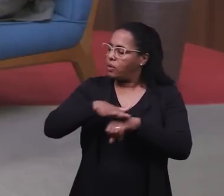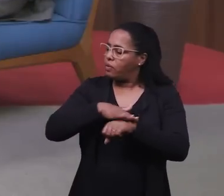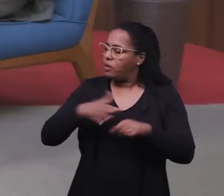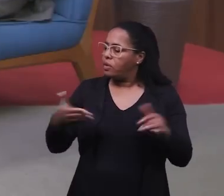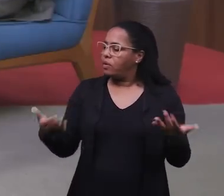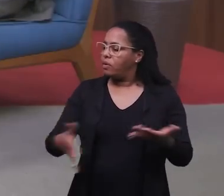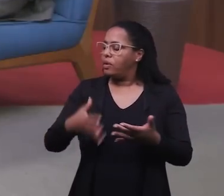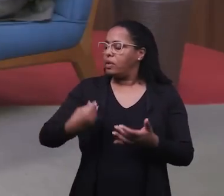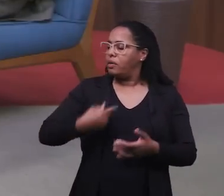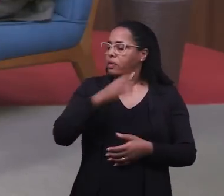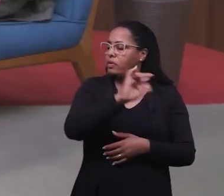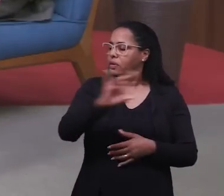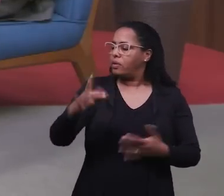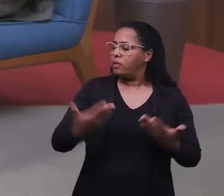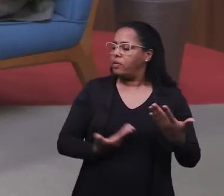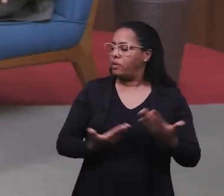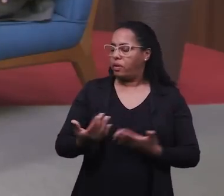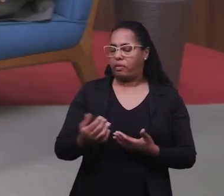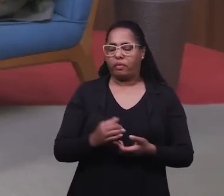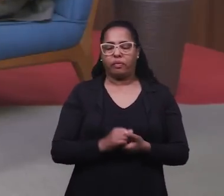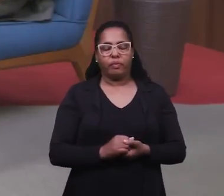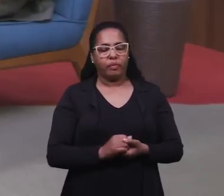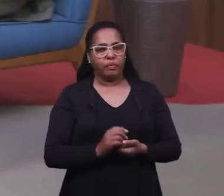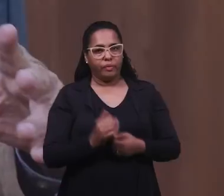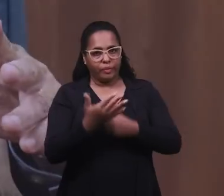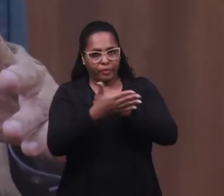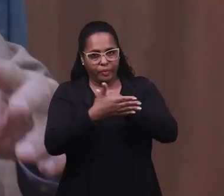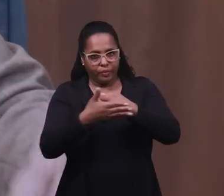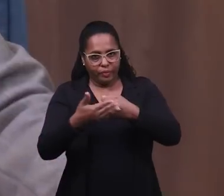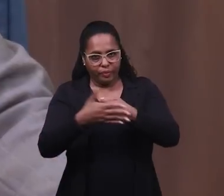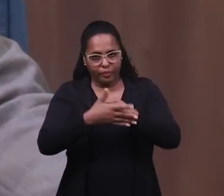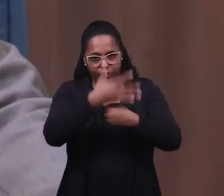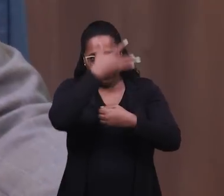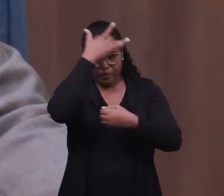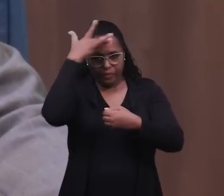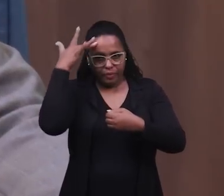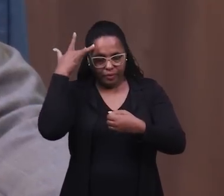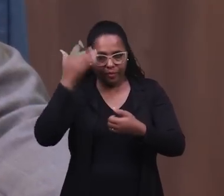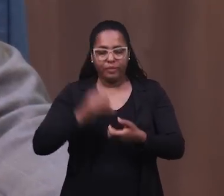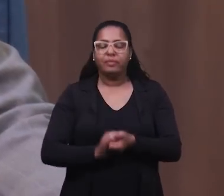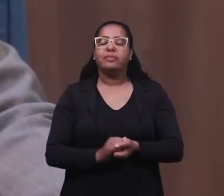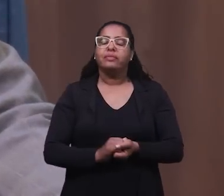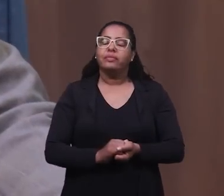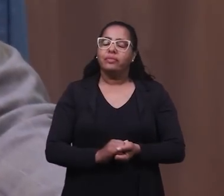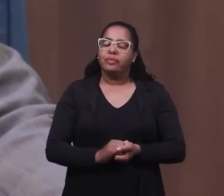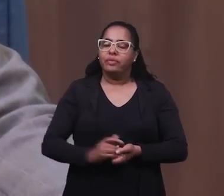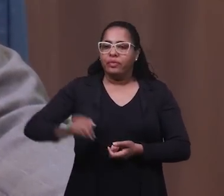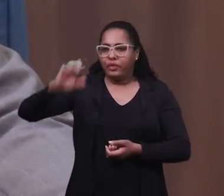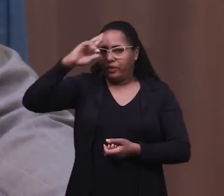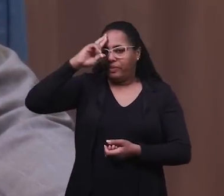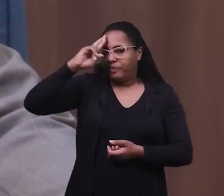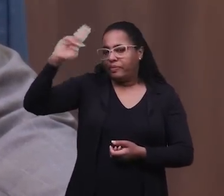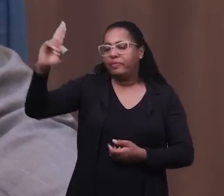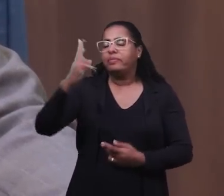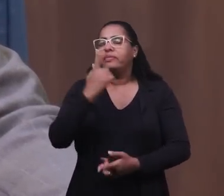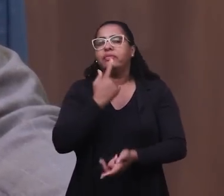tratamos aqui na vida de cada irmão nosso. Queridos, o